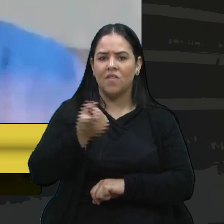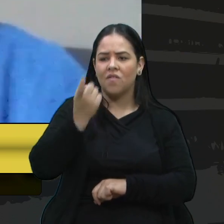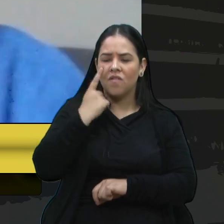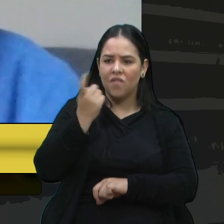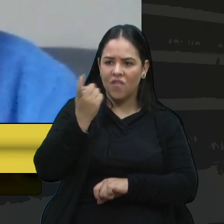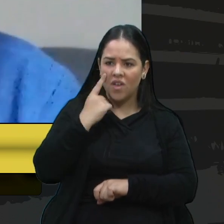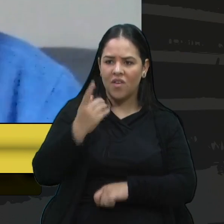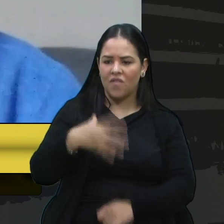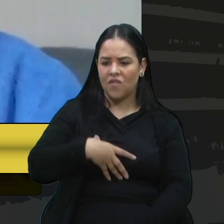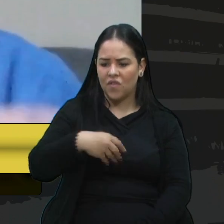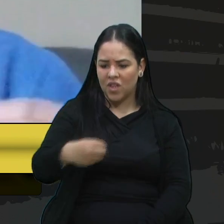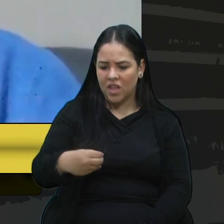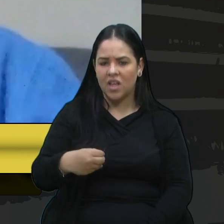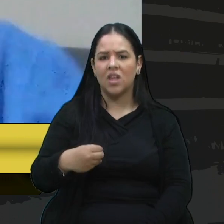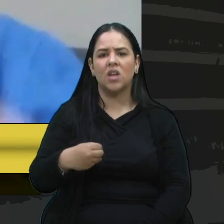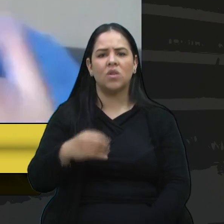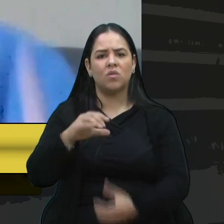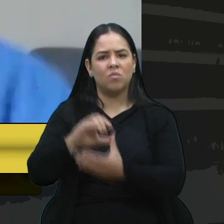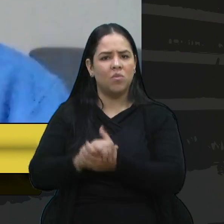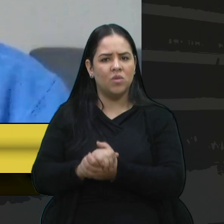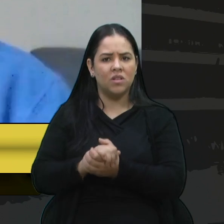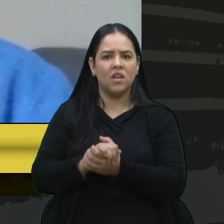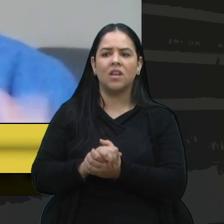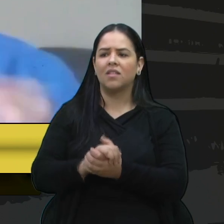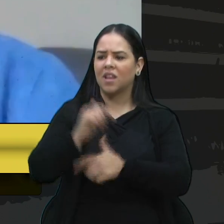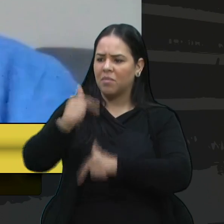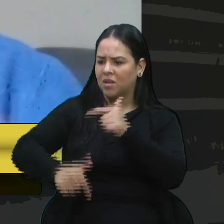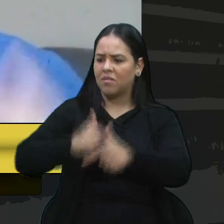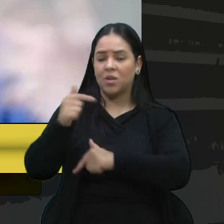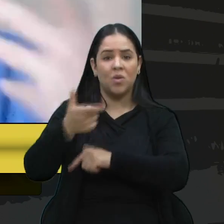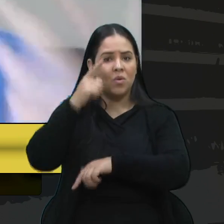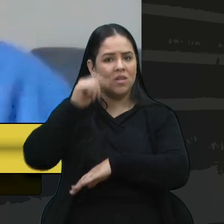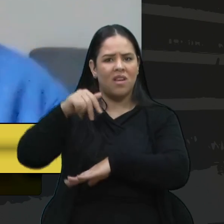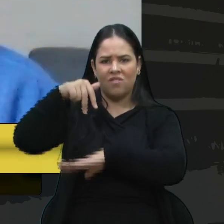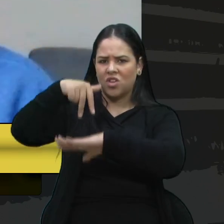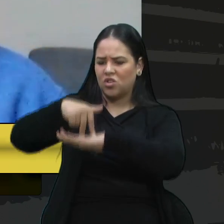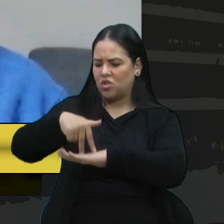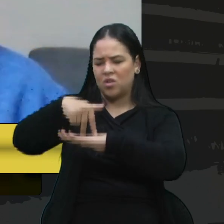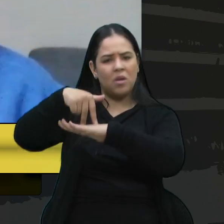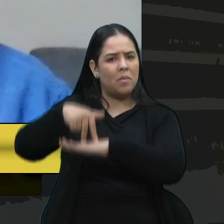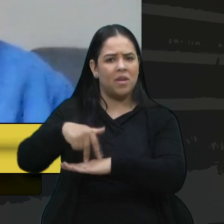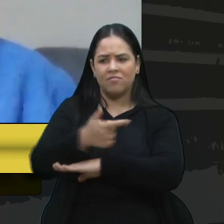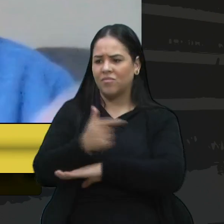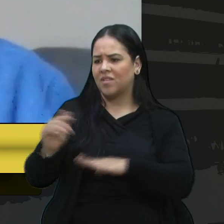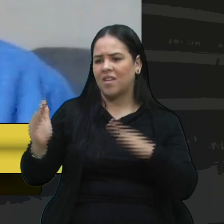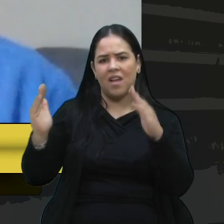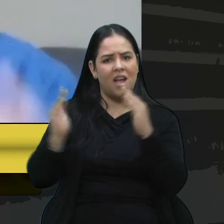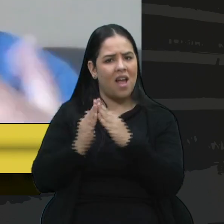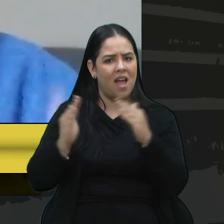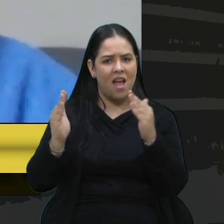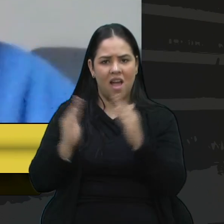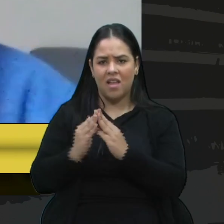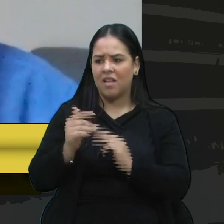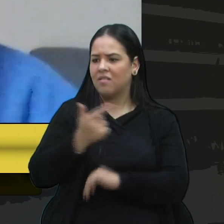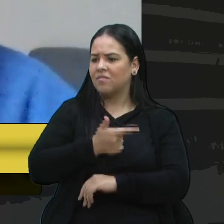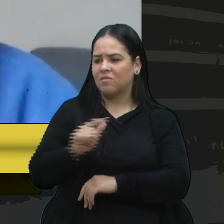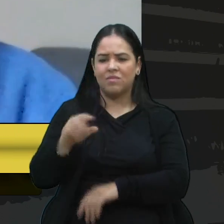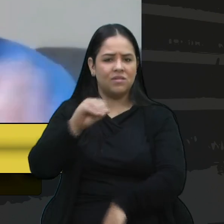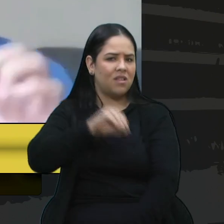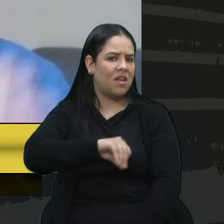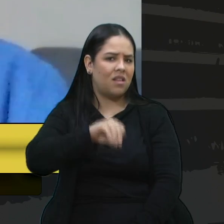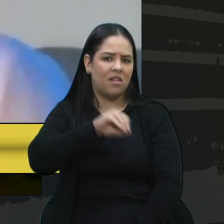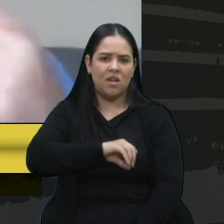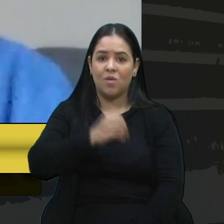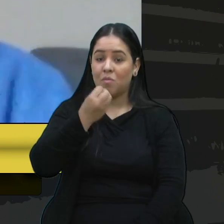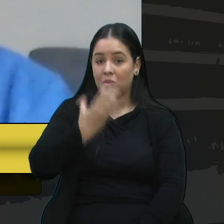até não haver mais condições de ficar em pé, que não tinham condições dignas de moradia, que não tinham salários dignos.